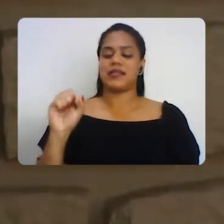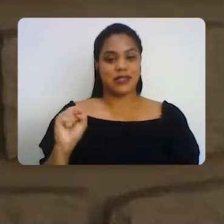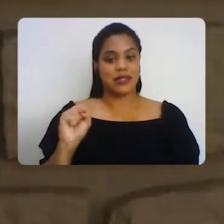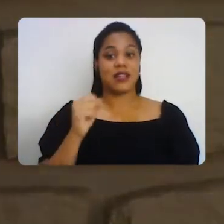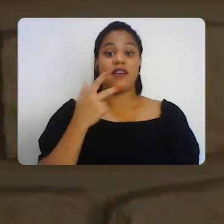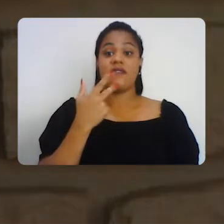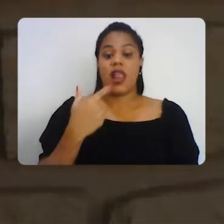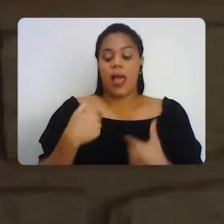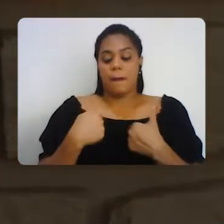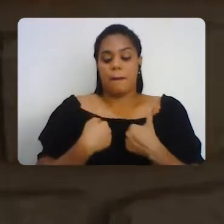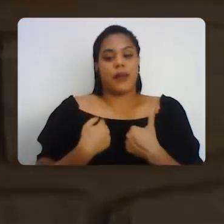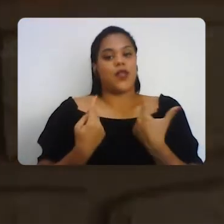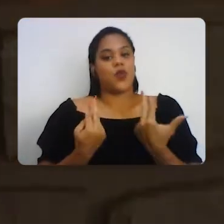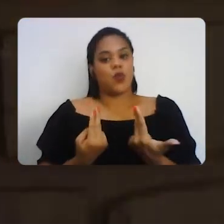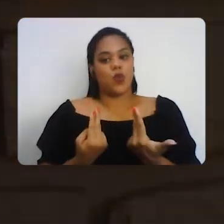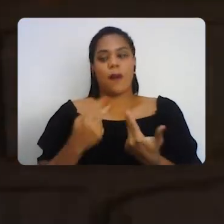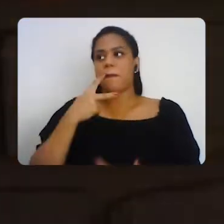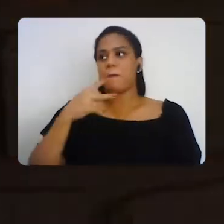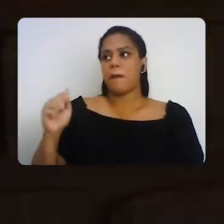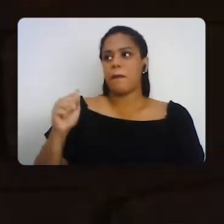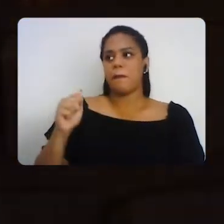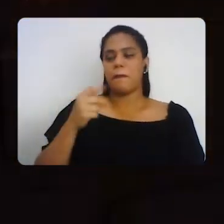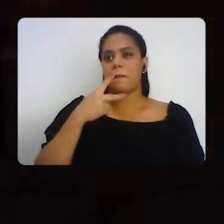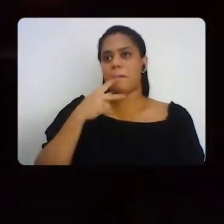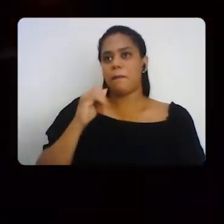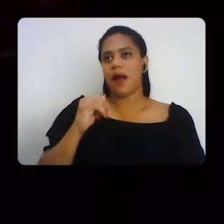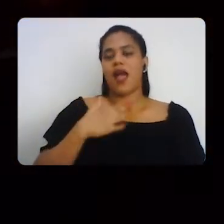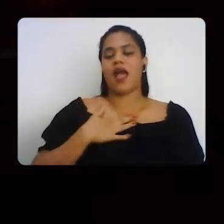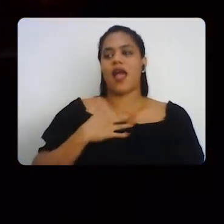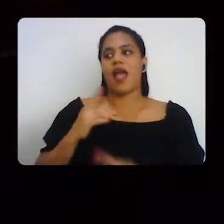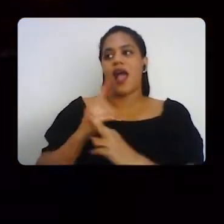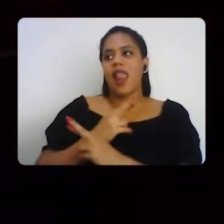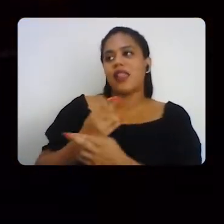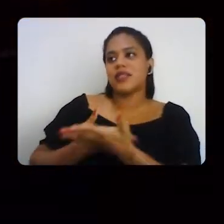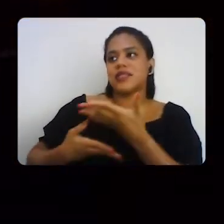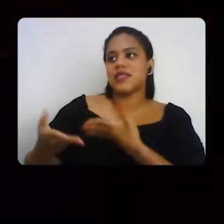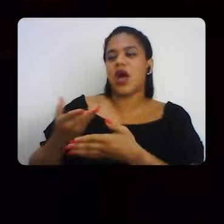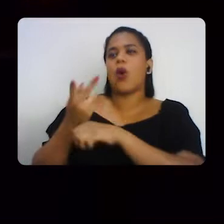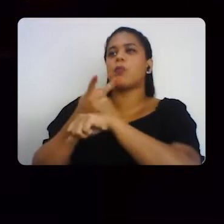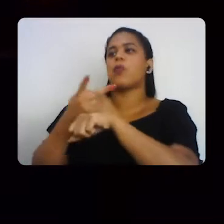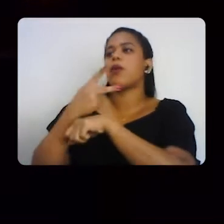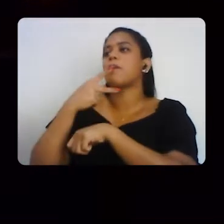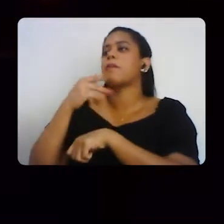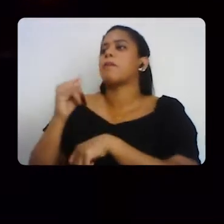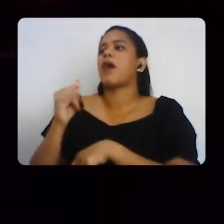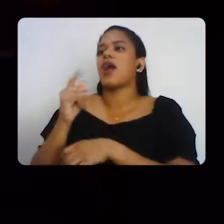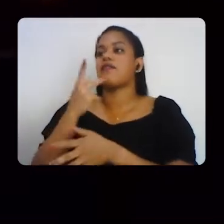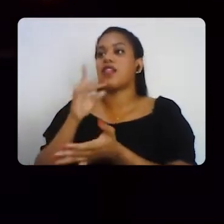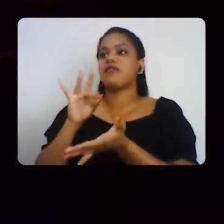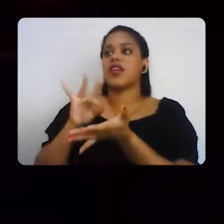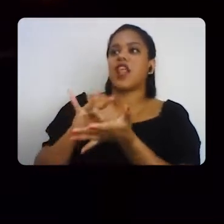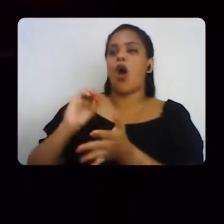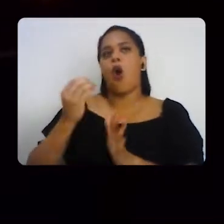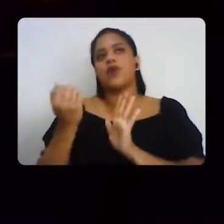partir disso, né? É a partir de mim e de meu pai, dessa relação com ele e essa busca paterna por esse